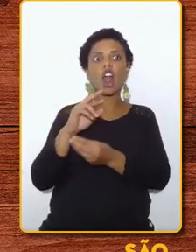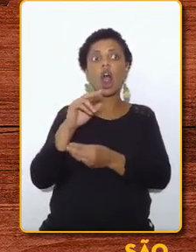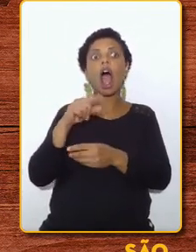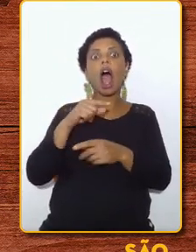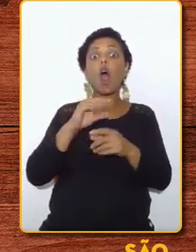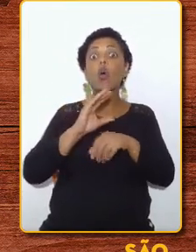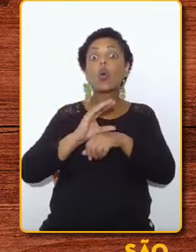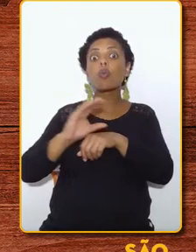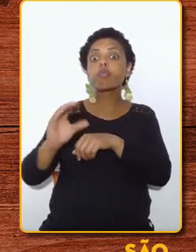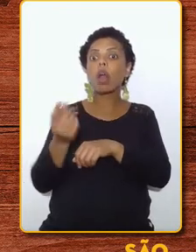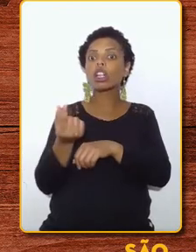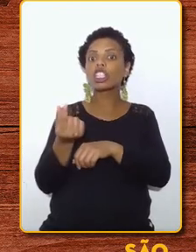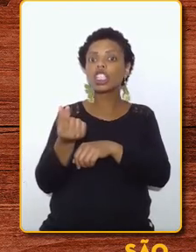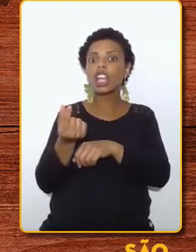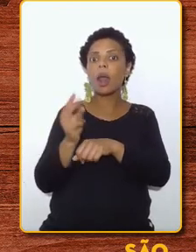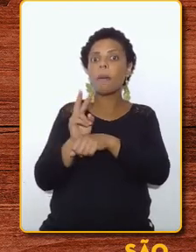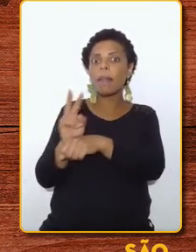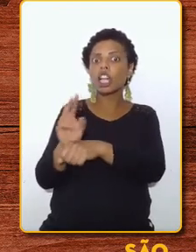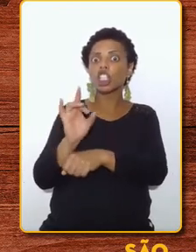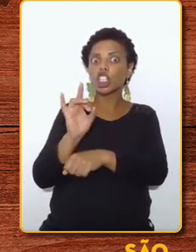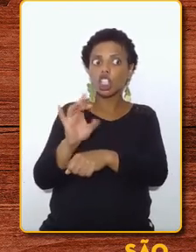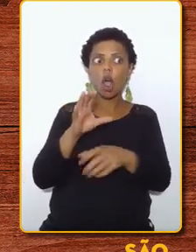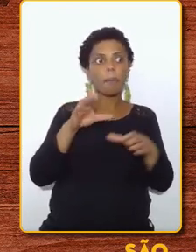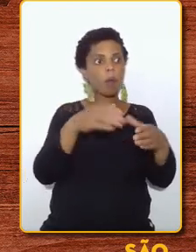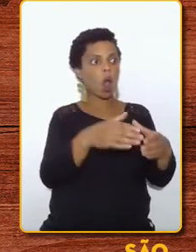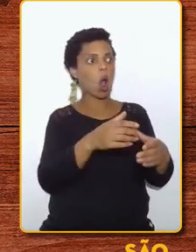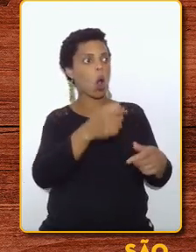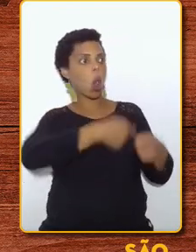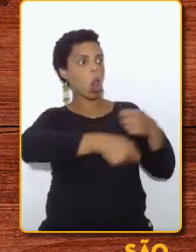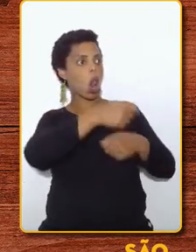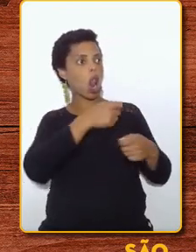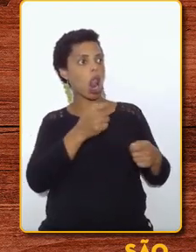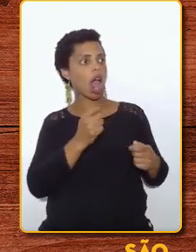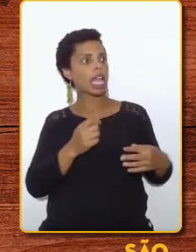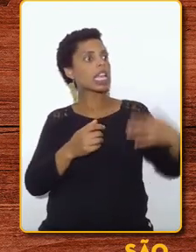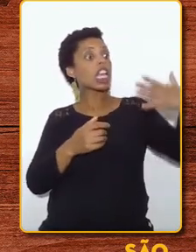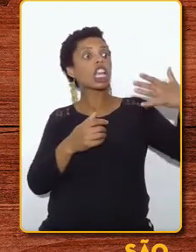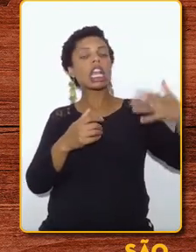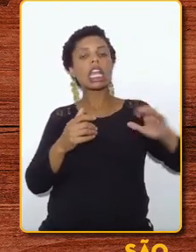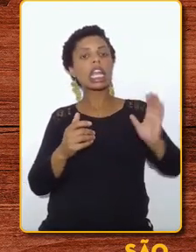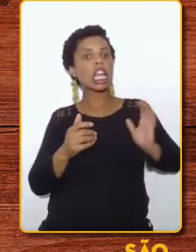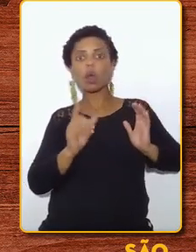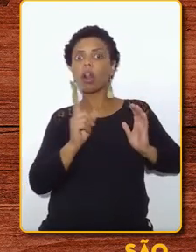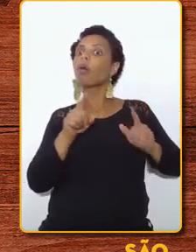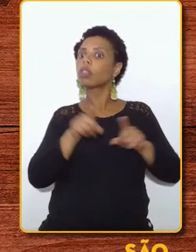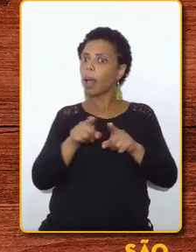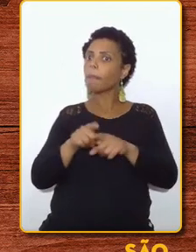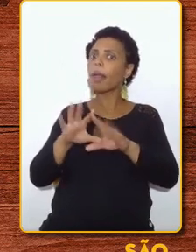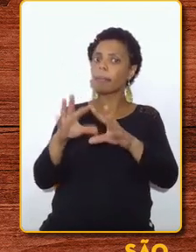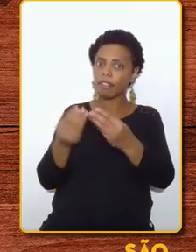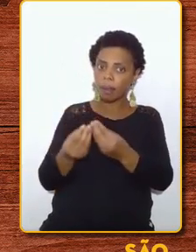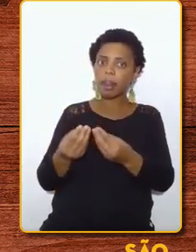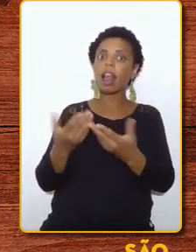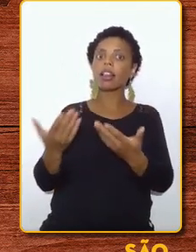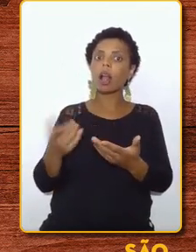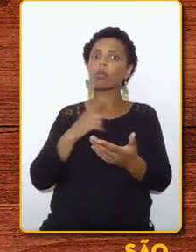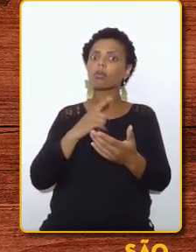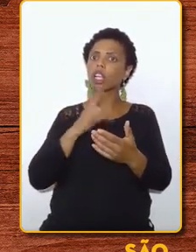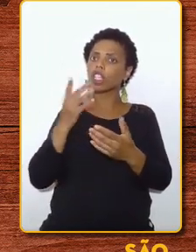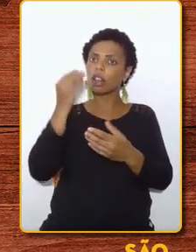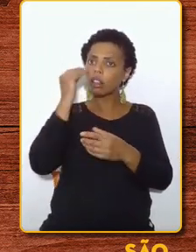familiar também, assistência técnica sendo remontada, as compras públicas sendo revistas. Então, você